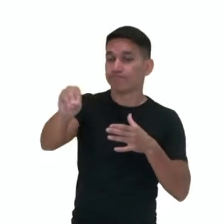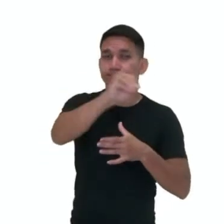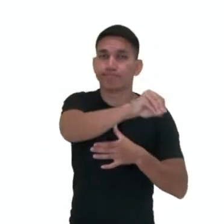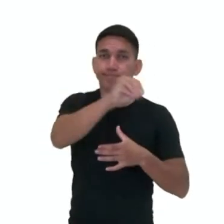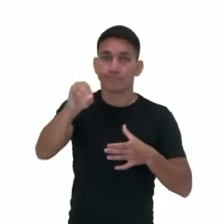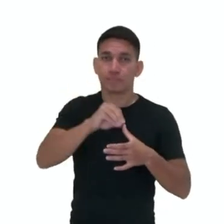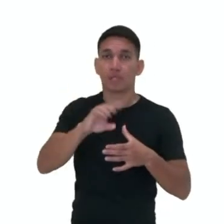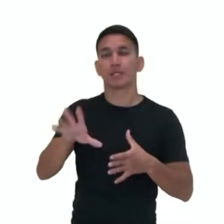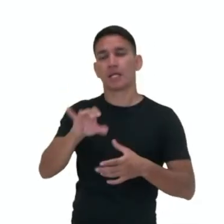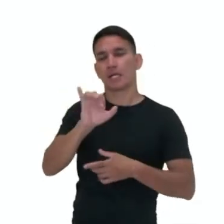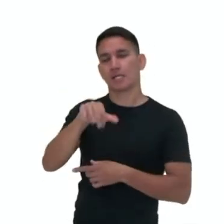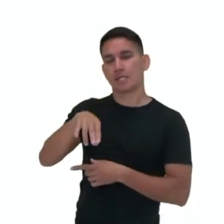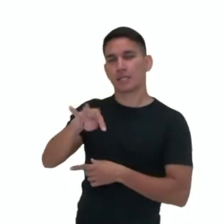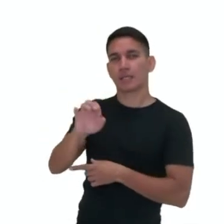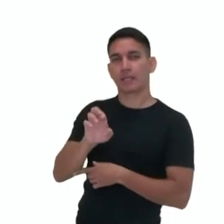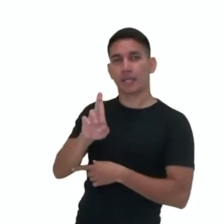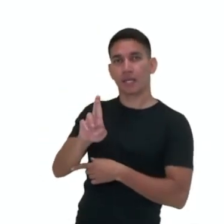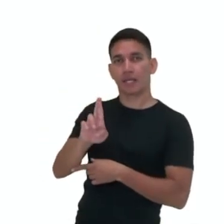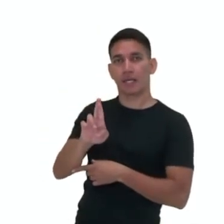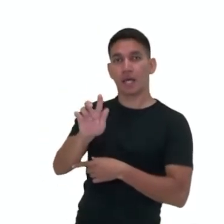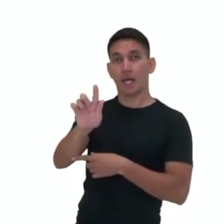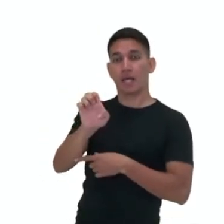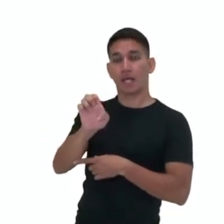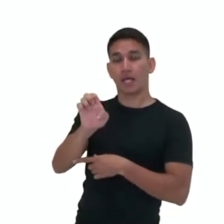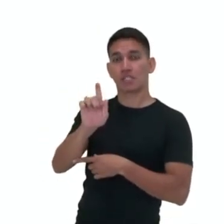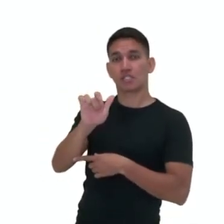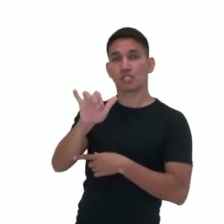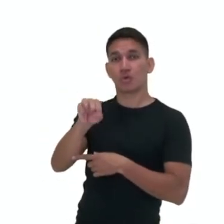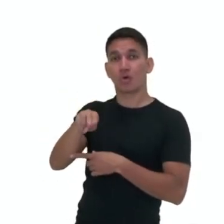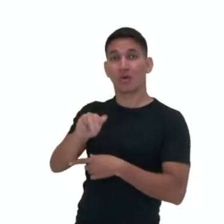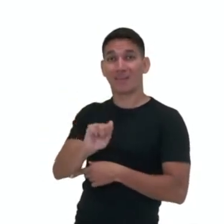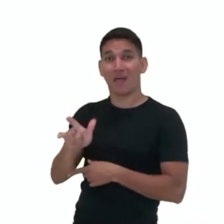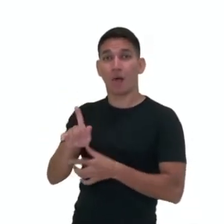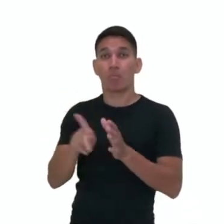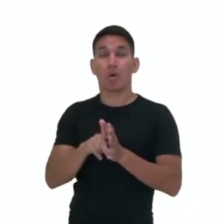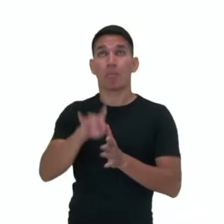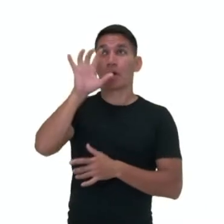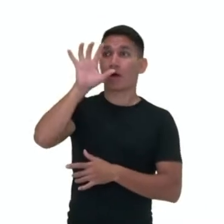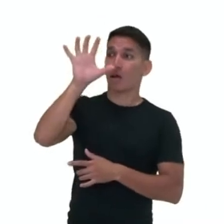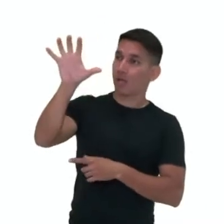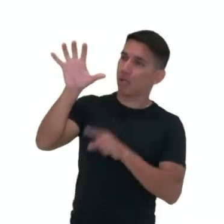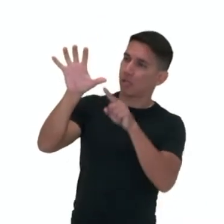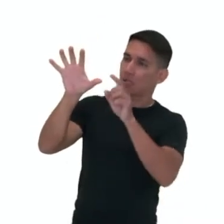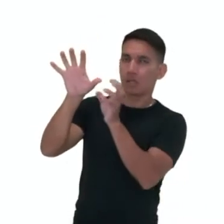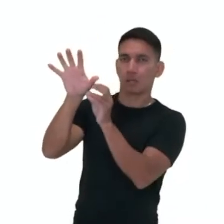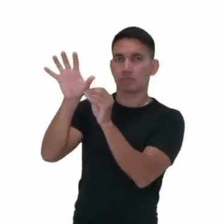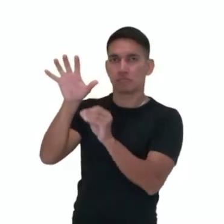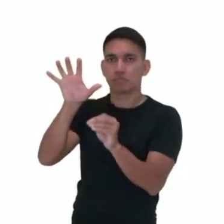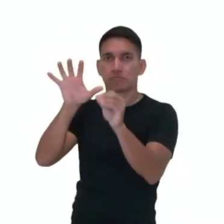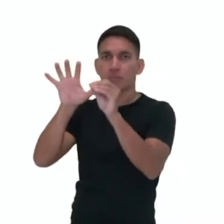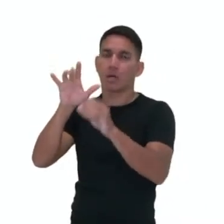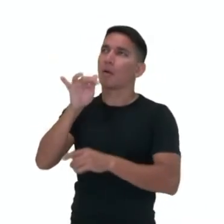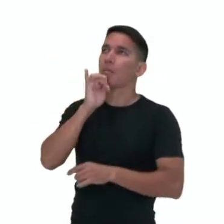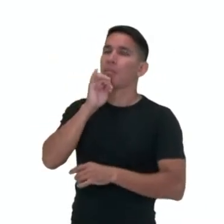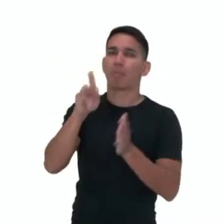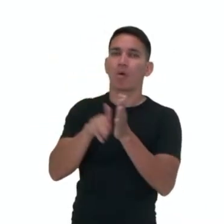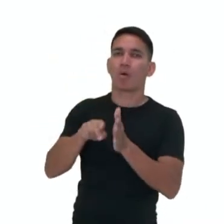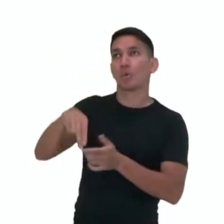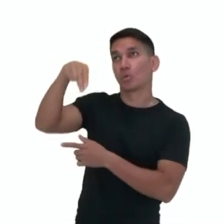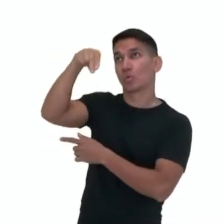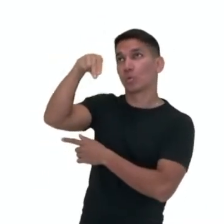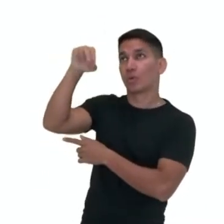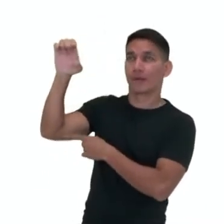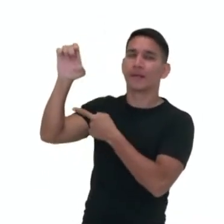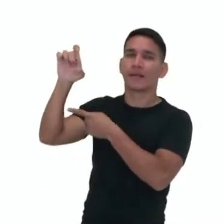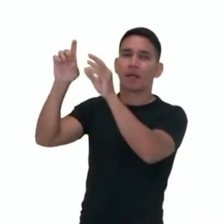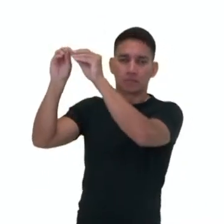a interregional é aquela que acontece entre regiões diferentes de um país. Exemplo, é uma pessoa que migra do Nordeste e vem em direção ao